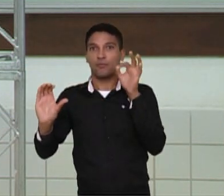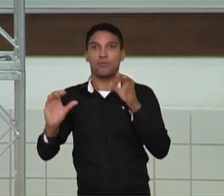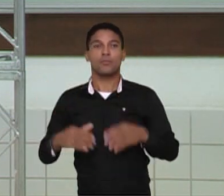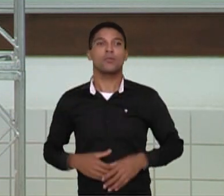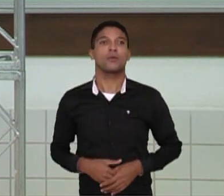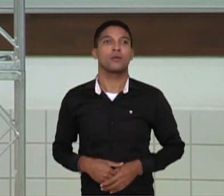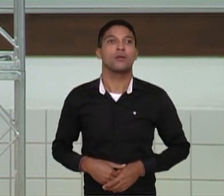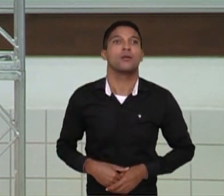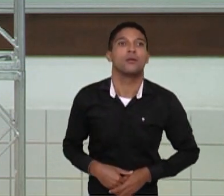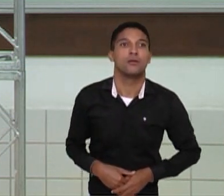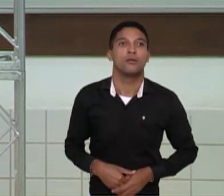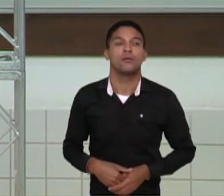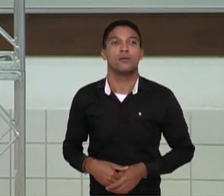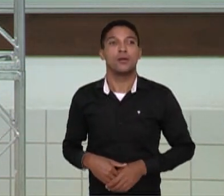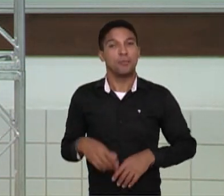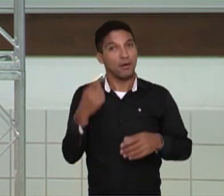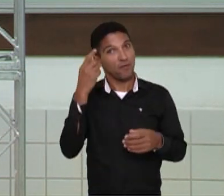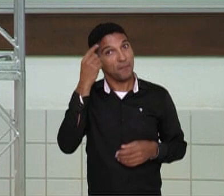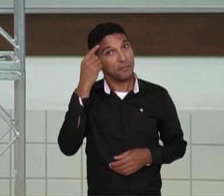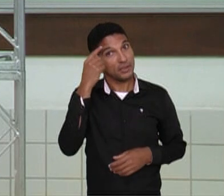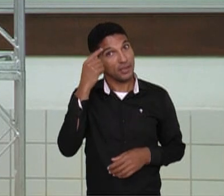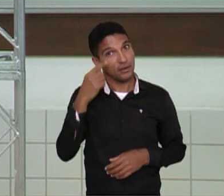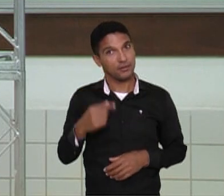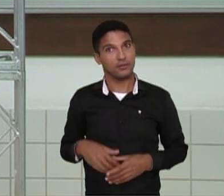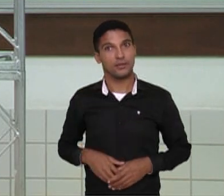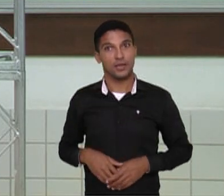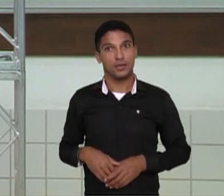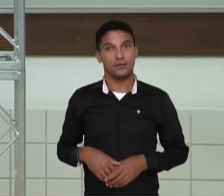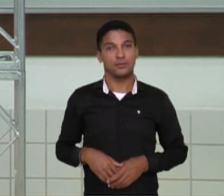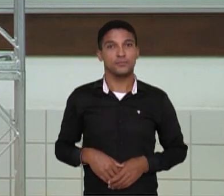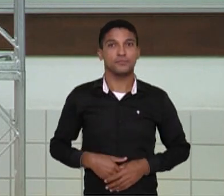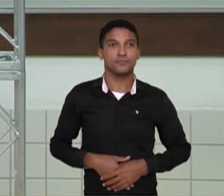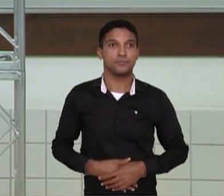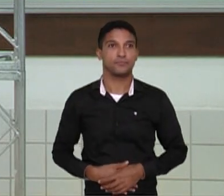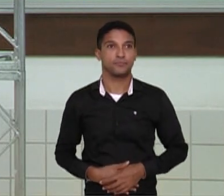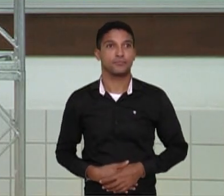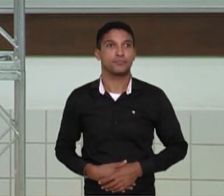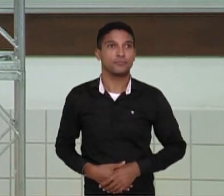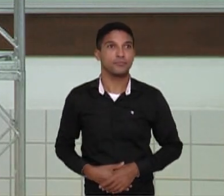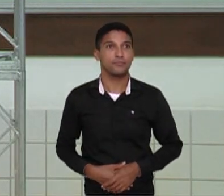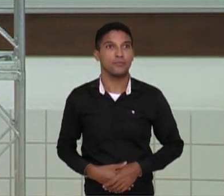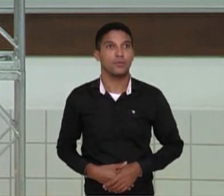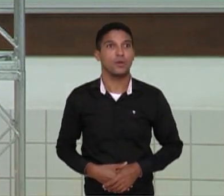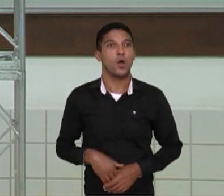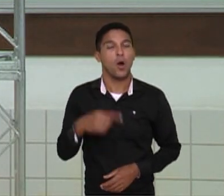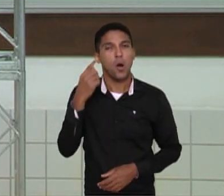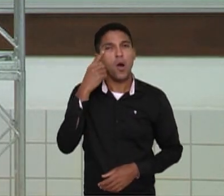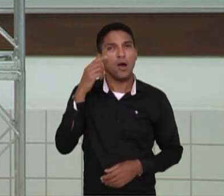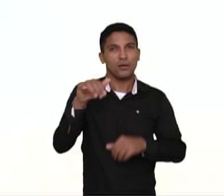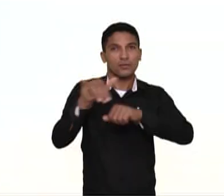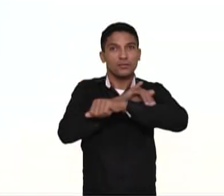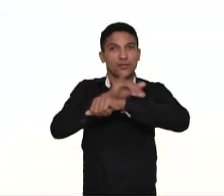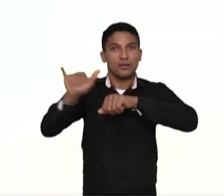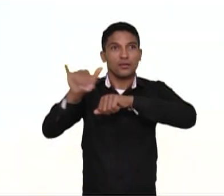paga 5 partes de 8, ela tem que pagar 3 partes de 8. Então eu pensei assim, ó,